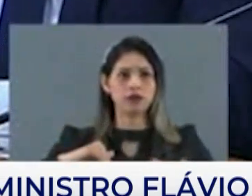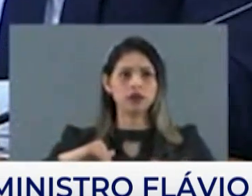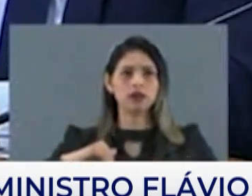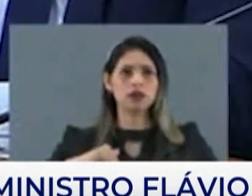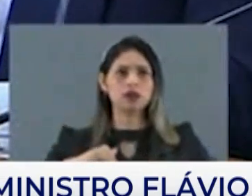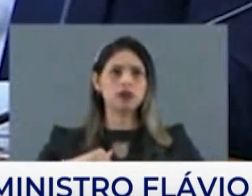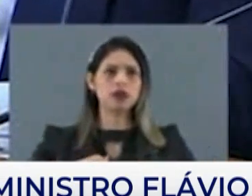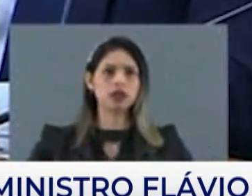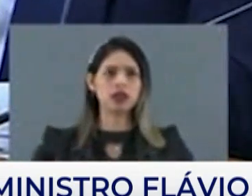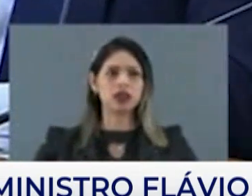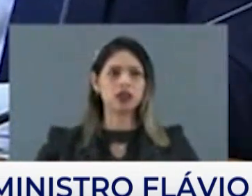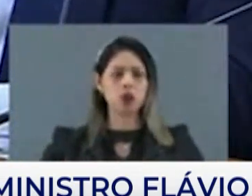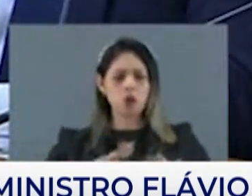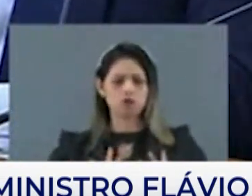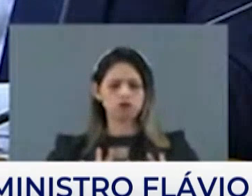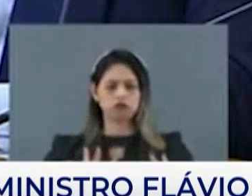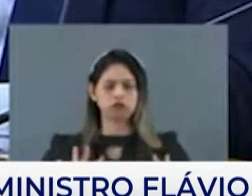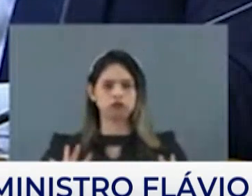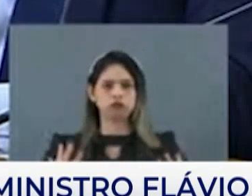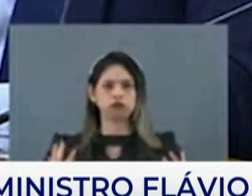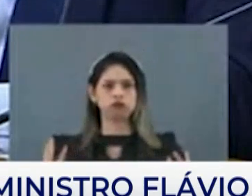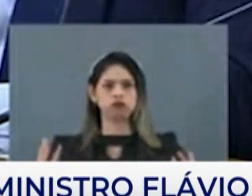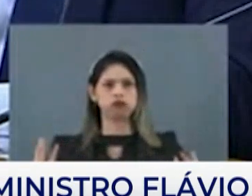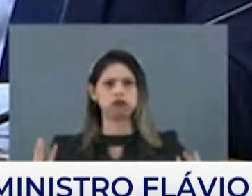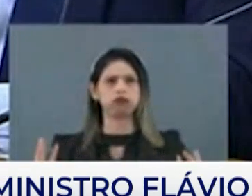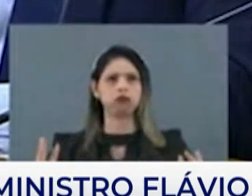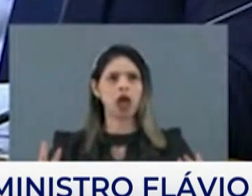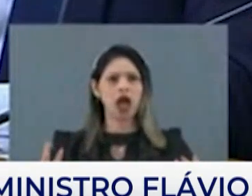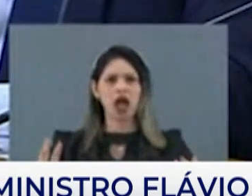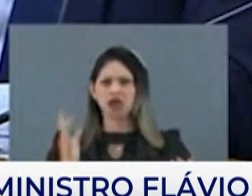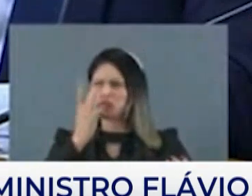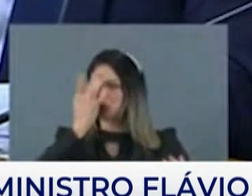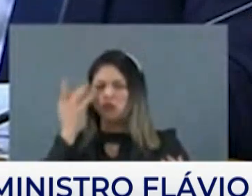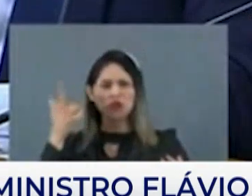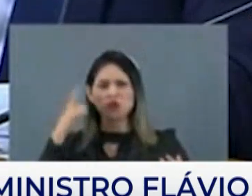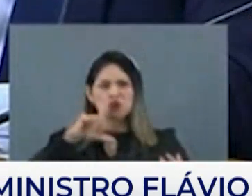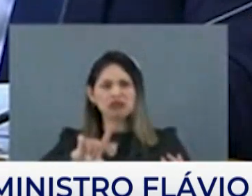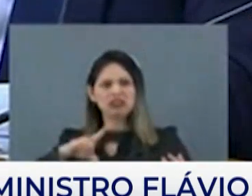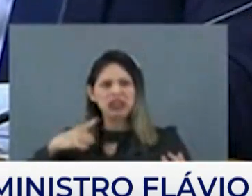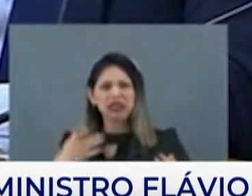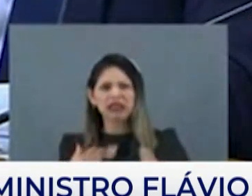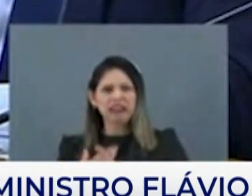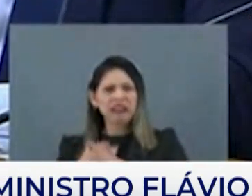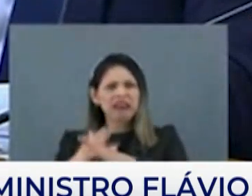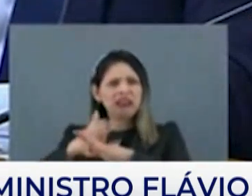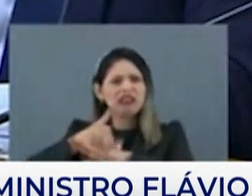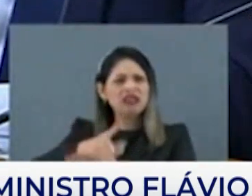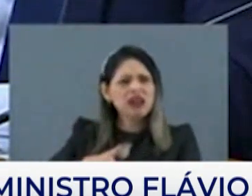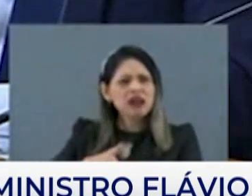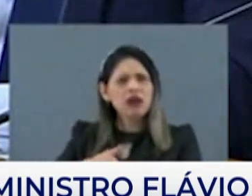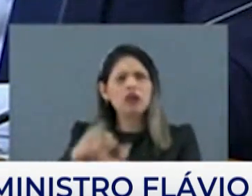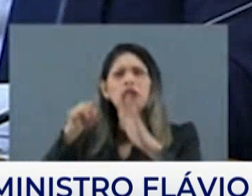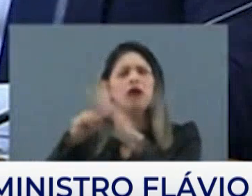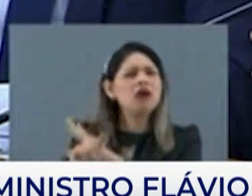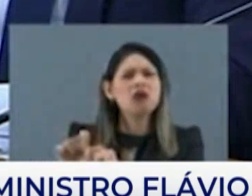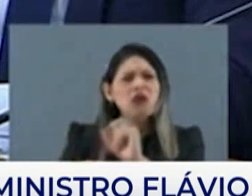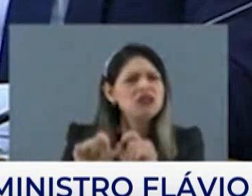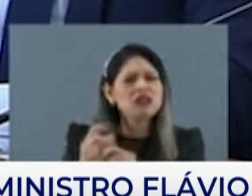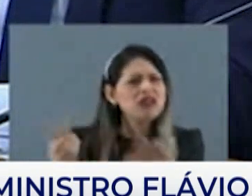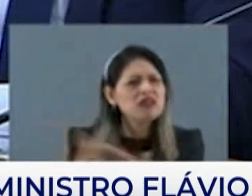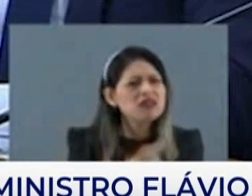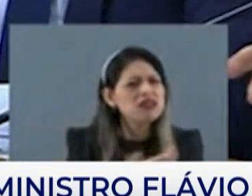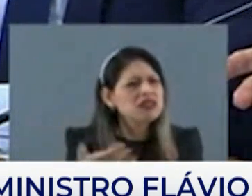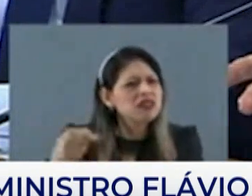senadores para votarem nas sabatinas que avaliam as indicações aos órgãos públicos as exonerações foram publicadas em